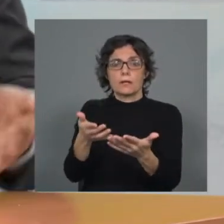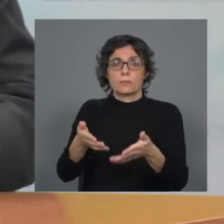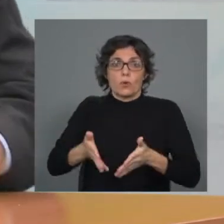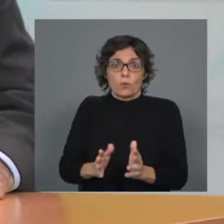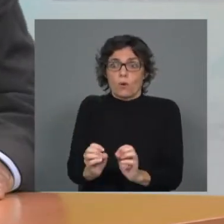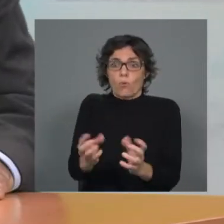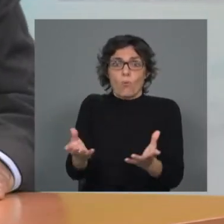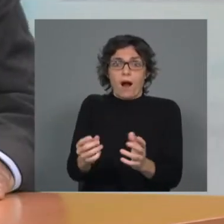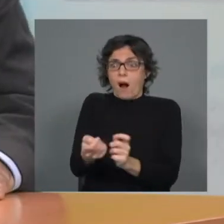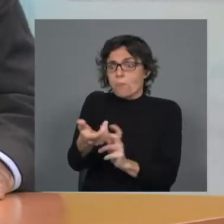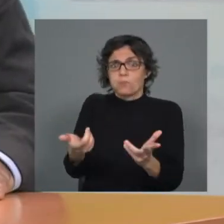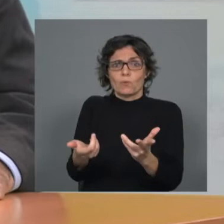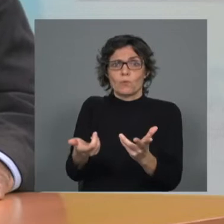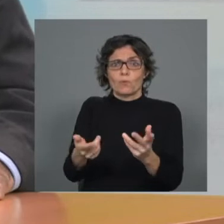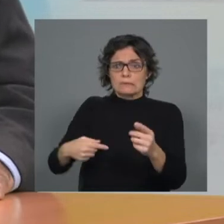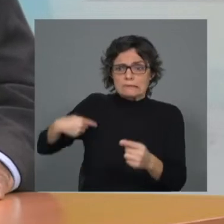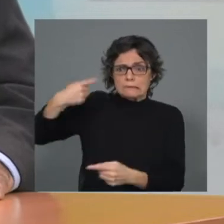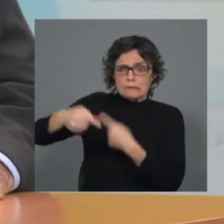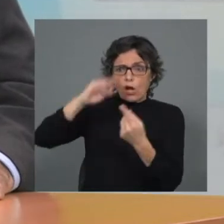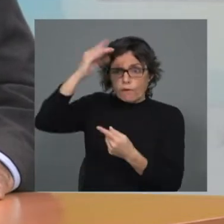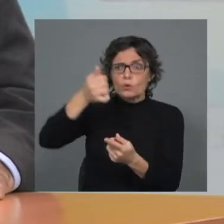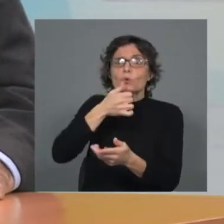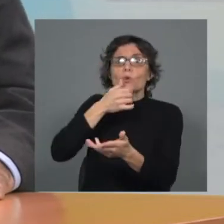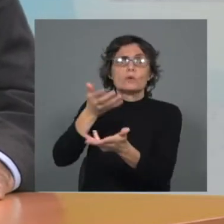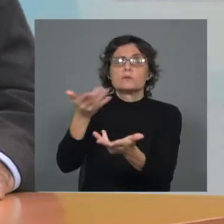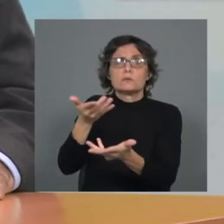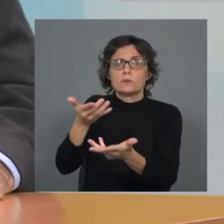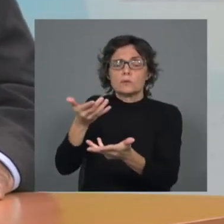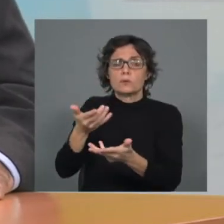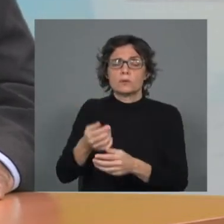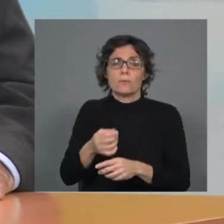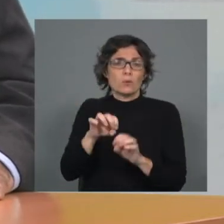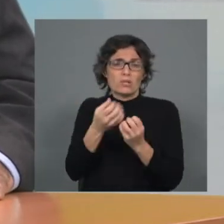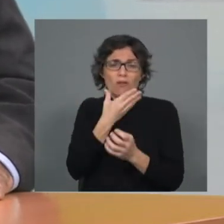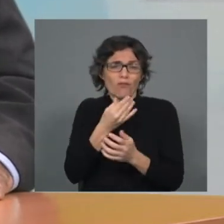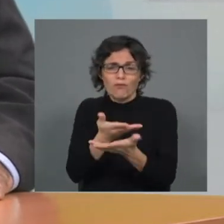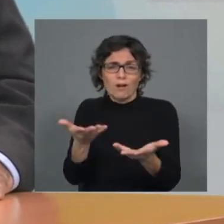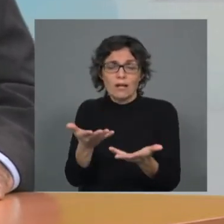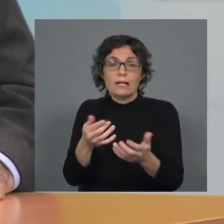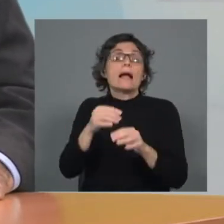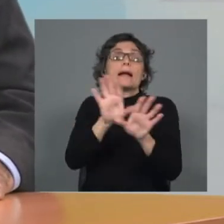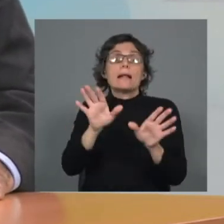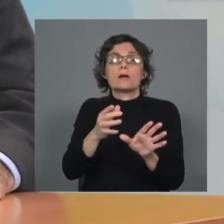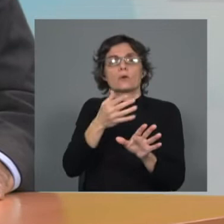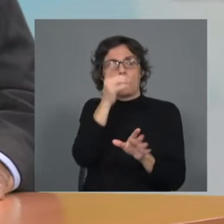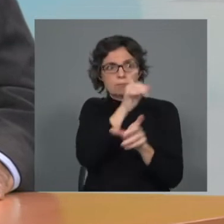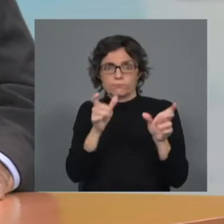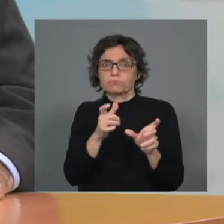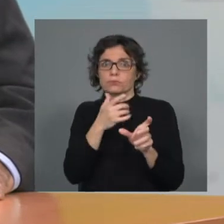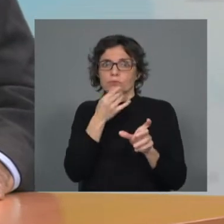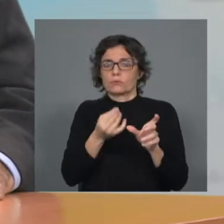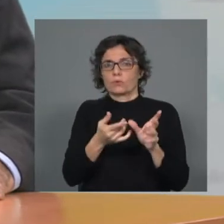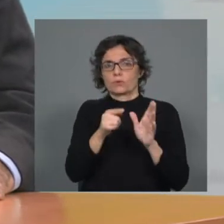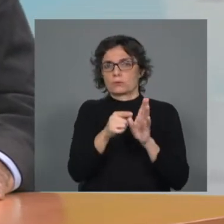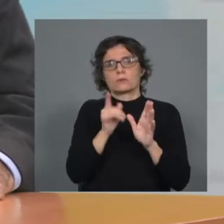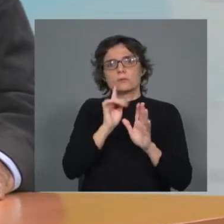portanto, novas gerações, com o consequente envelhecimento da sociedade. O que não significa que os velhos e as pessoas idosas estejam a mais. É outro